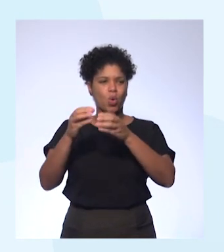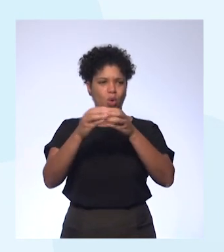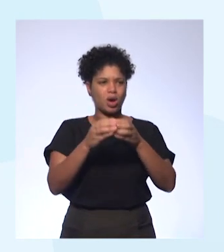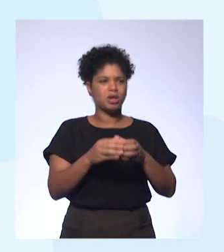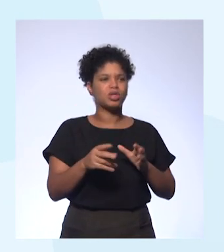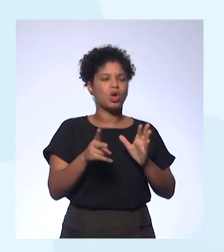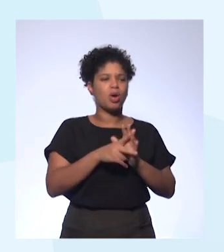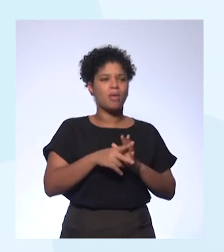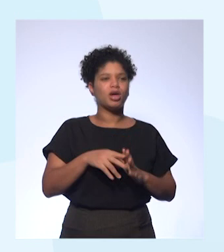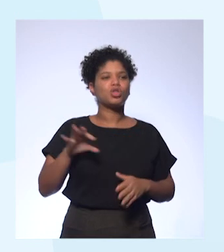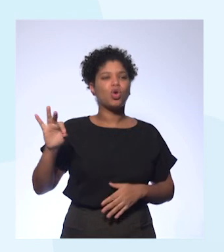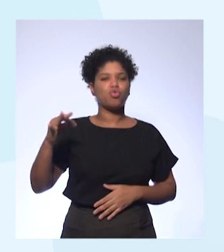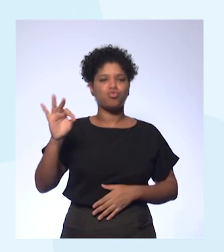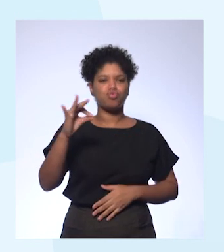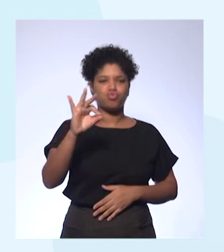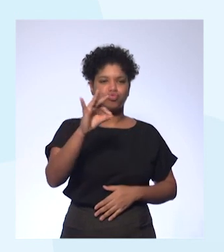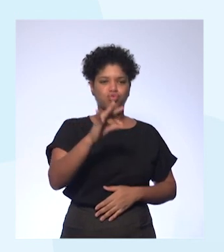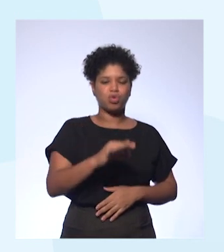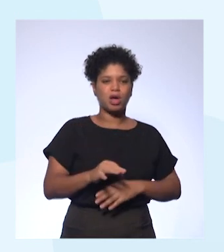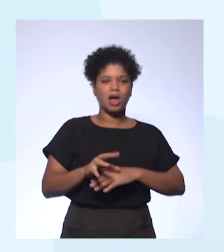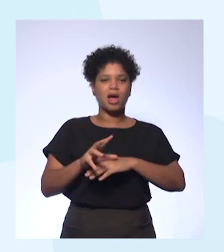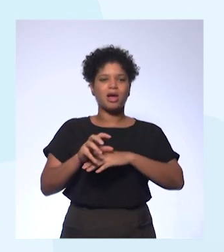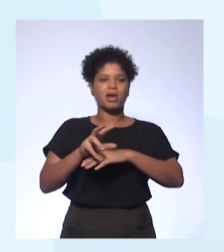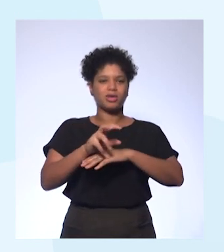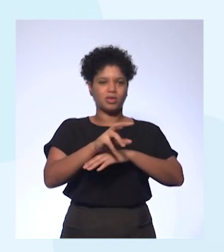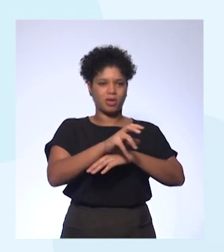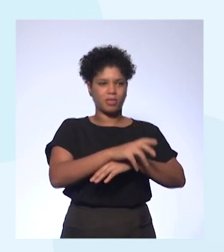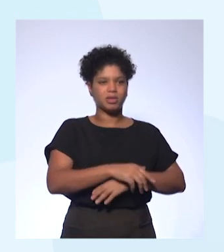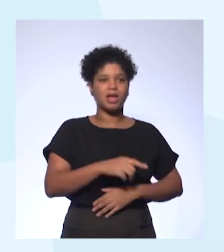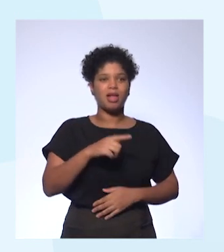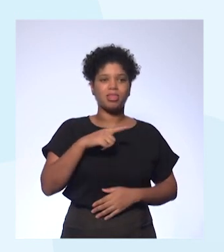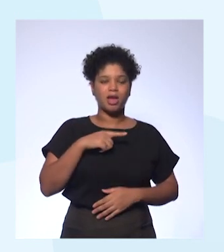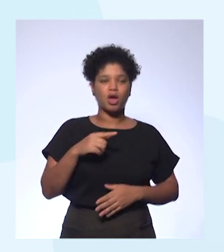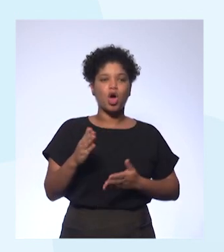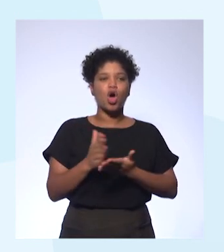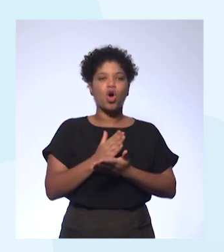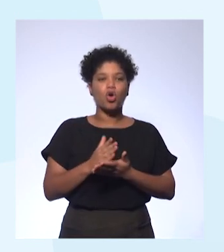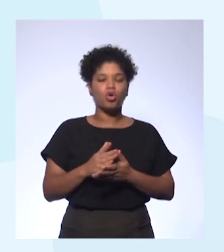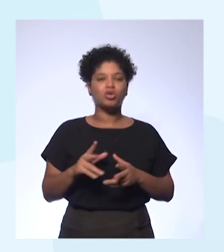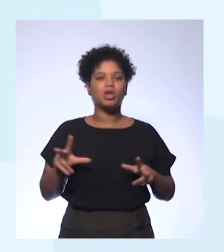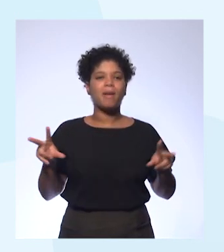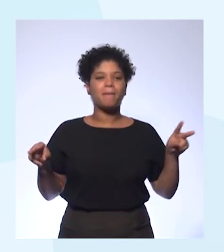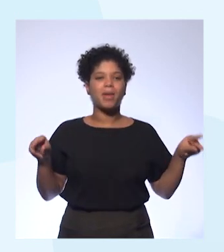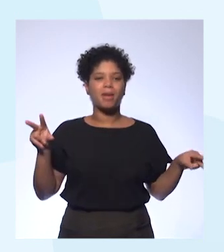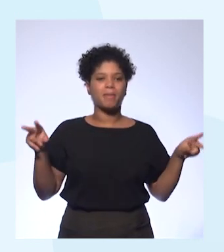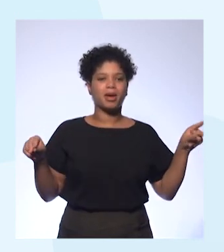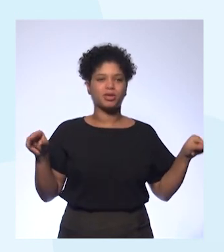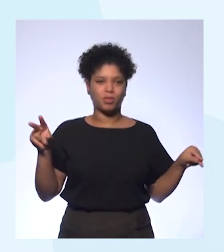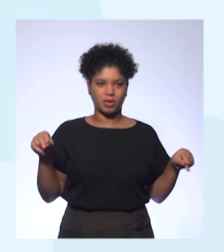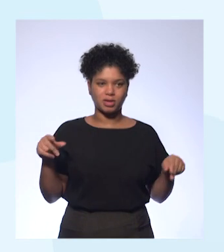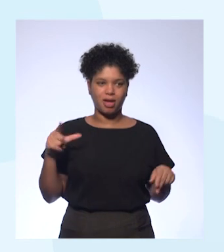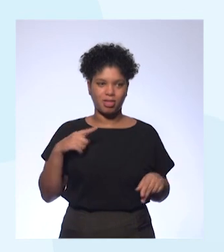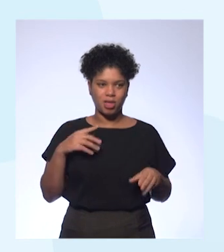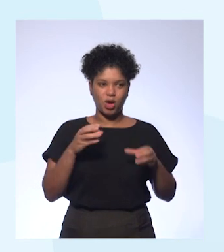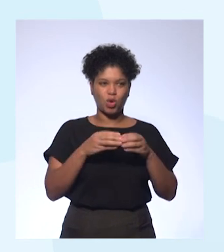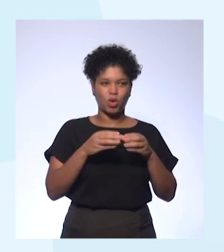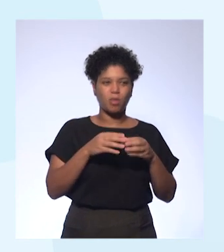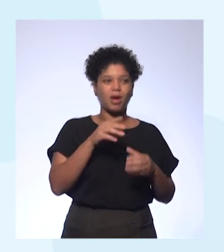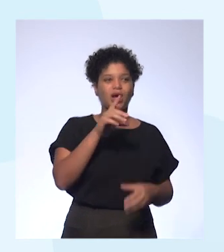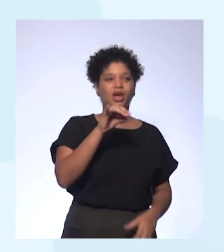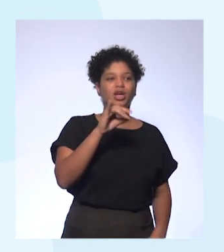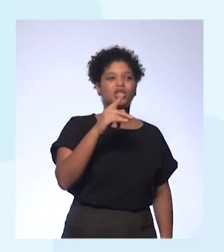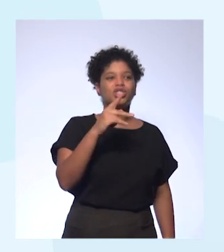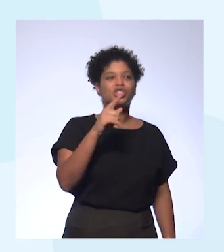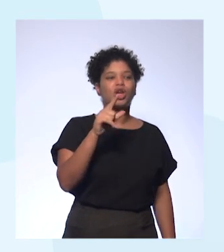dos insetos, os aracnídeos, os crustáceos, os diplópodes, né, que são aí os grupos lá que a